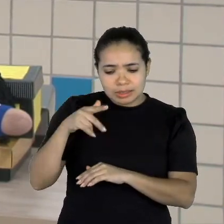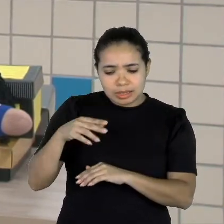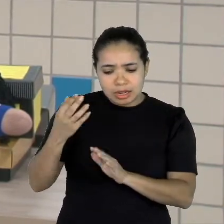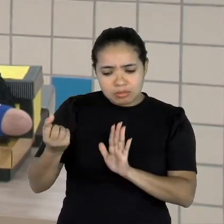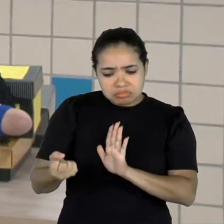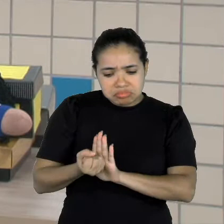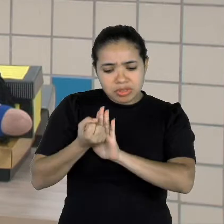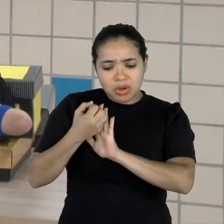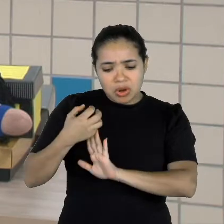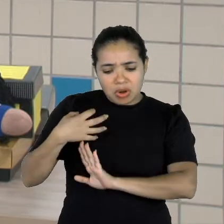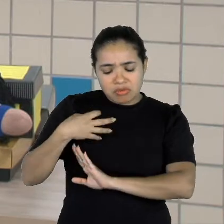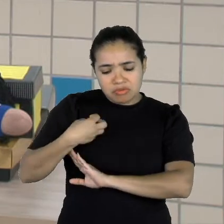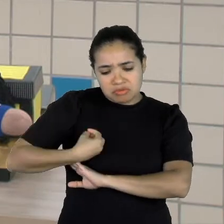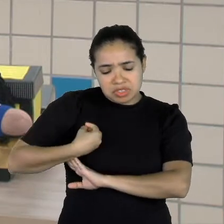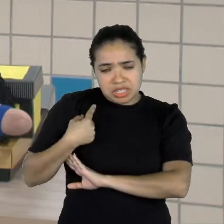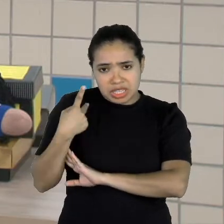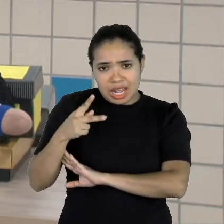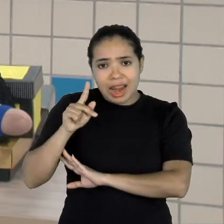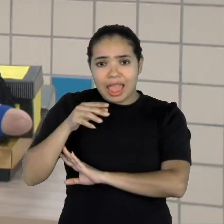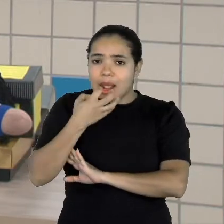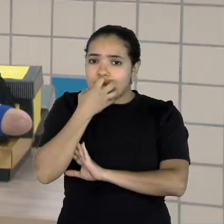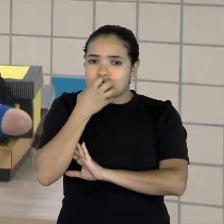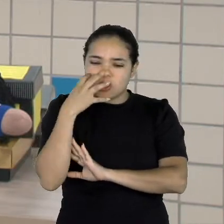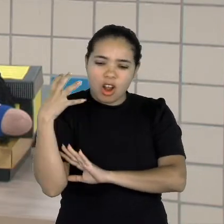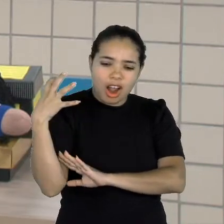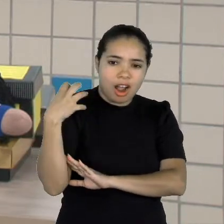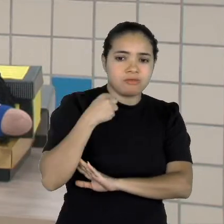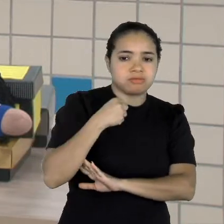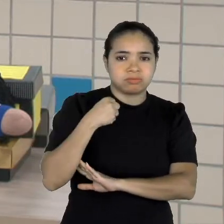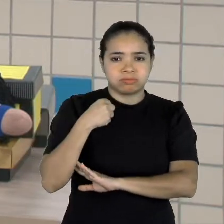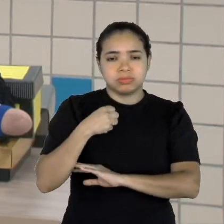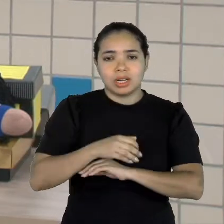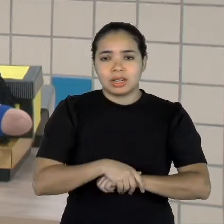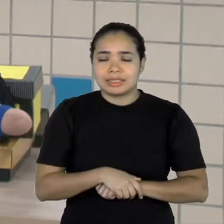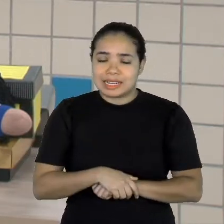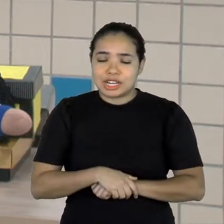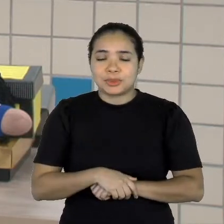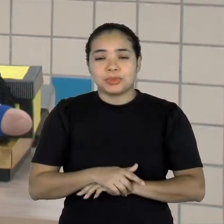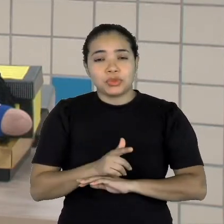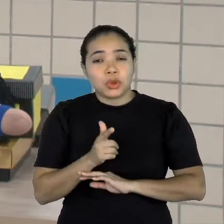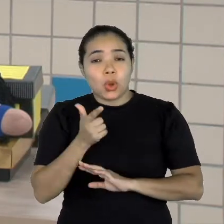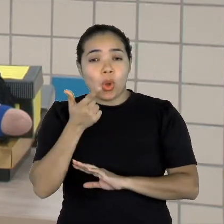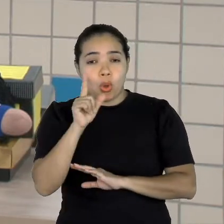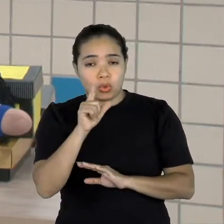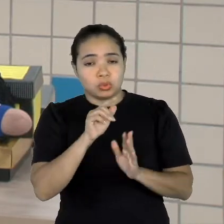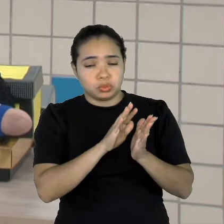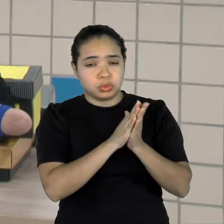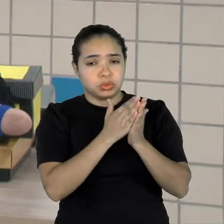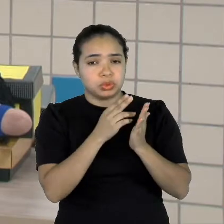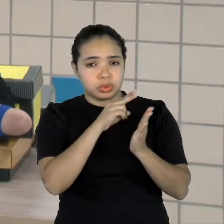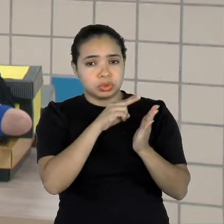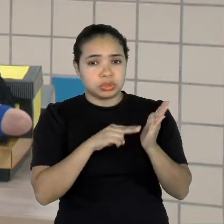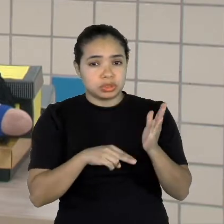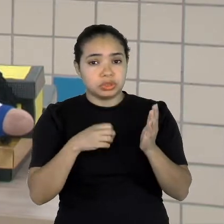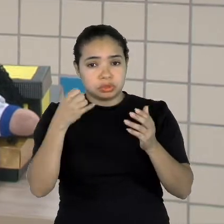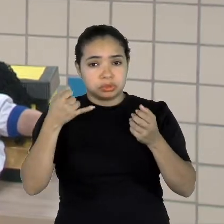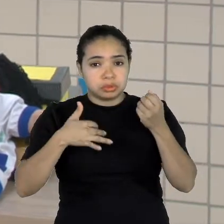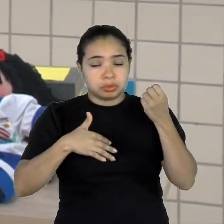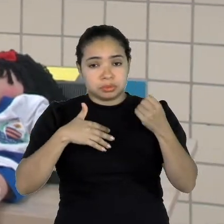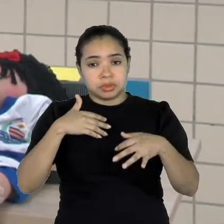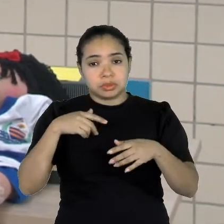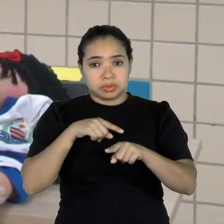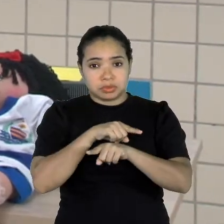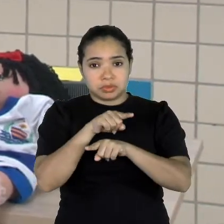a vida dela. Agora eu vou ler um outro relato que também está no material de vocês e que vocês vão acompanhar